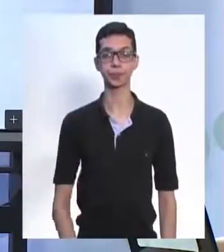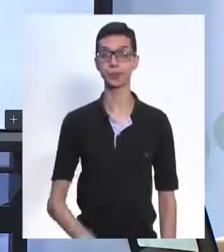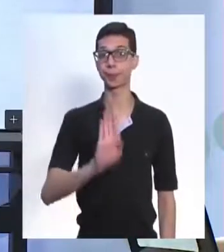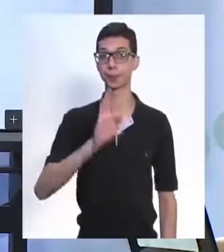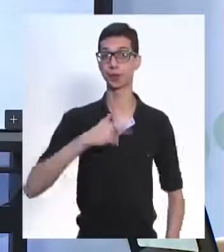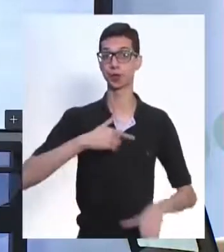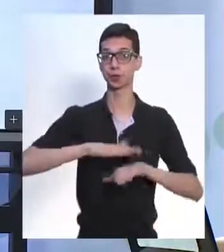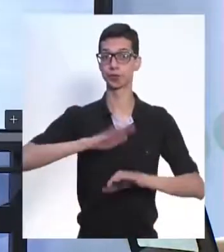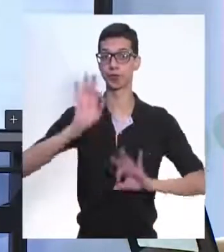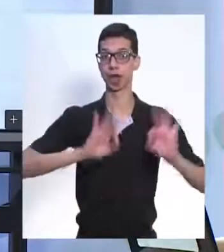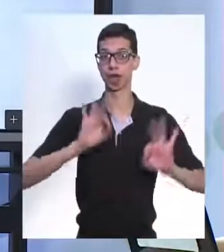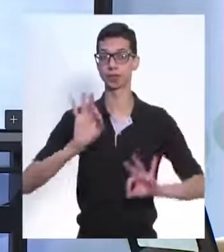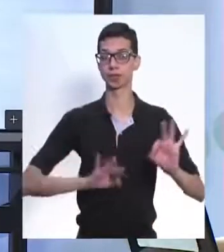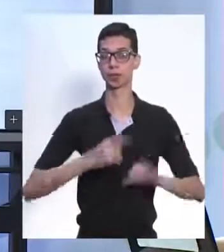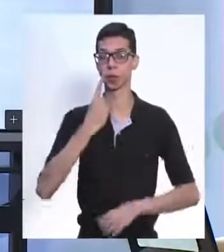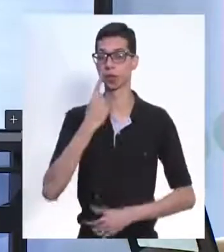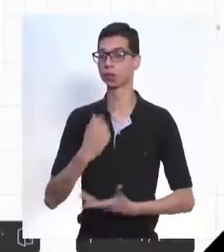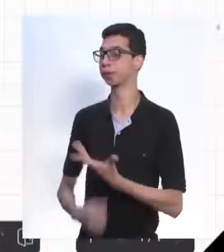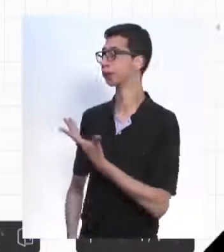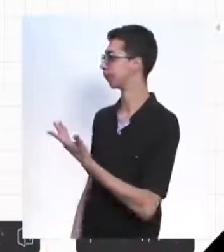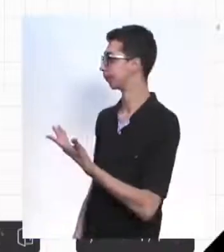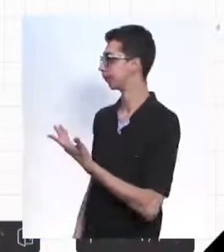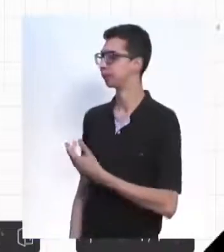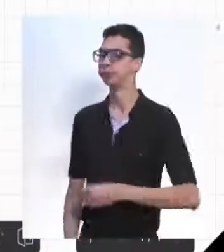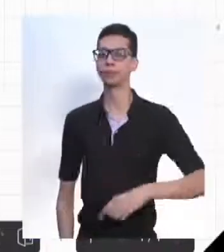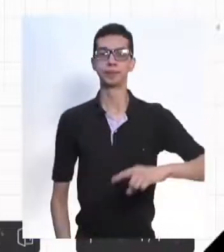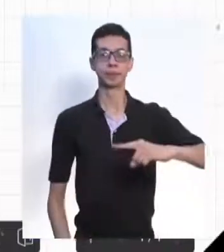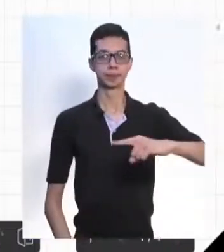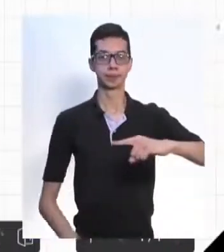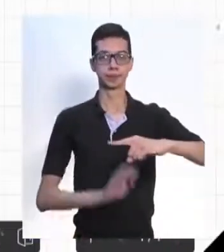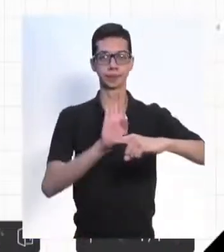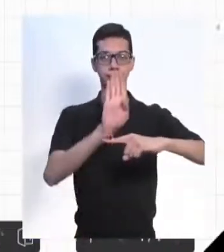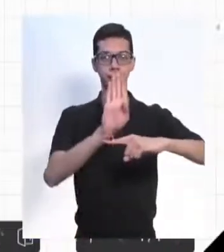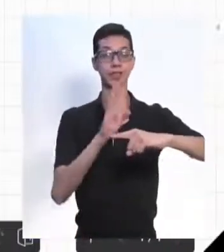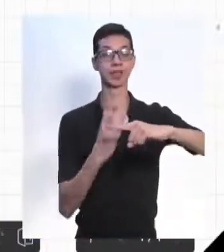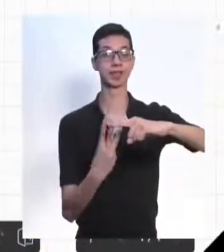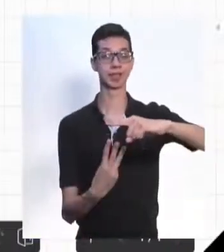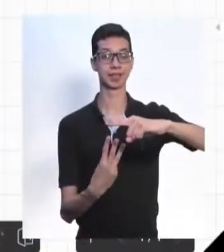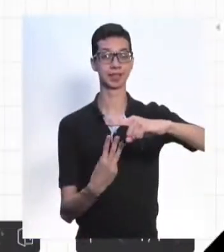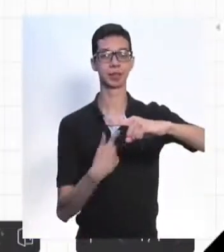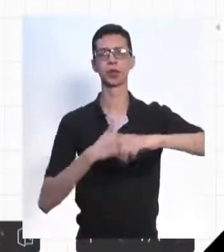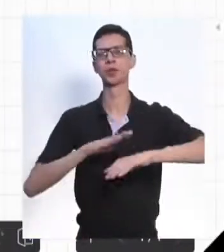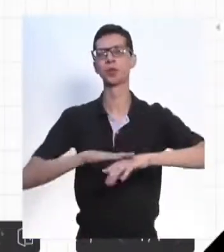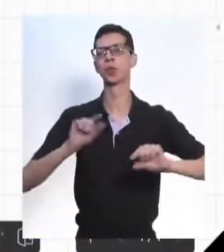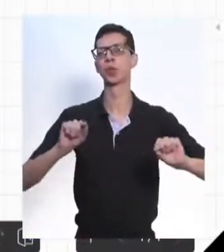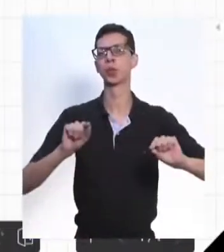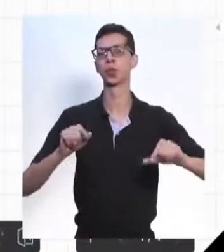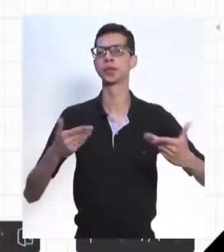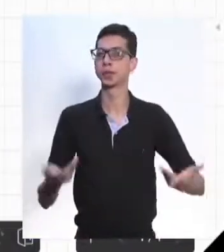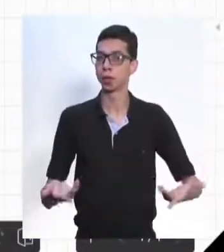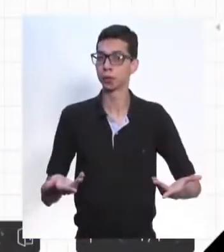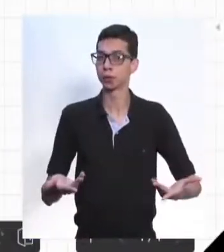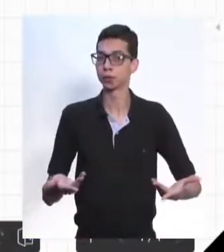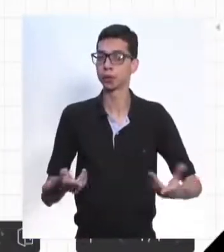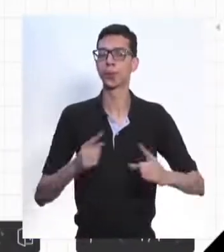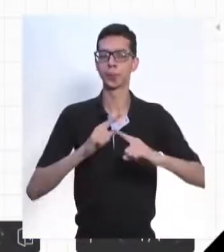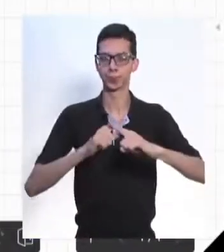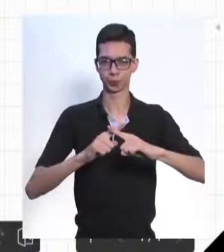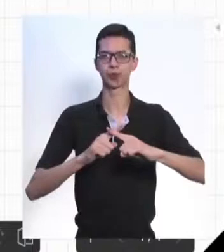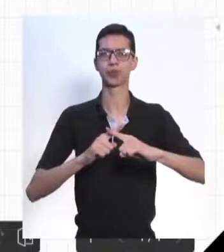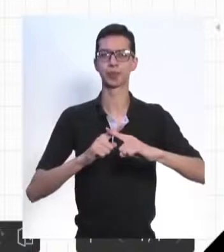Então é o B está para 3. Essa é a relação. Então o que eu vou fazer? Eu vou multiplicar extremos e